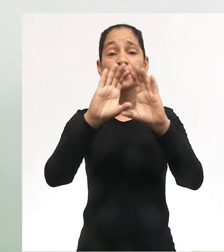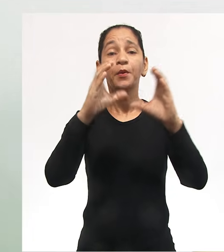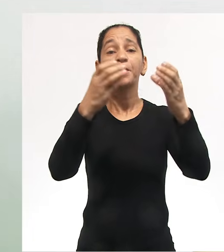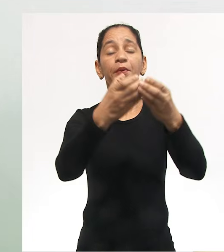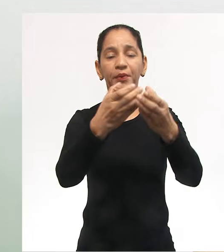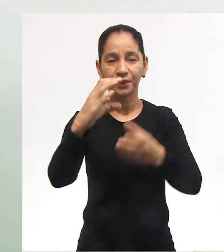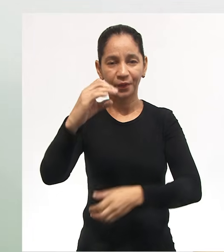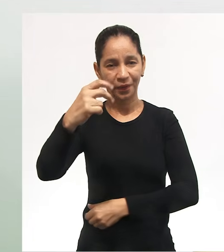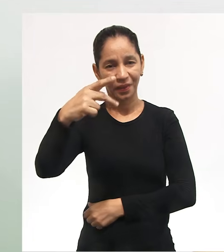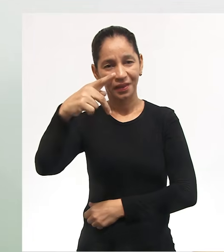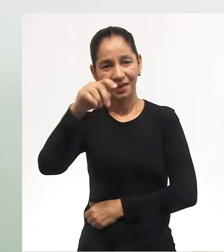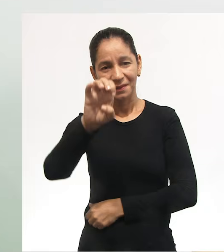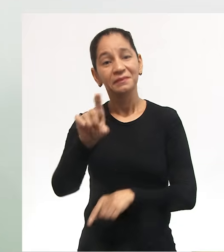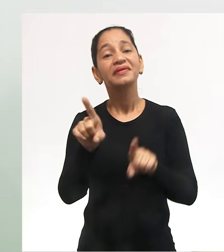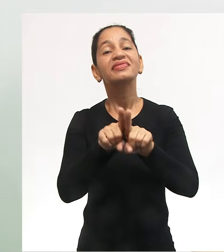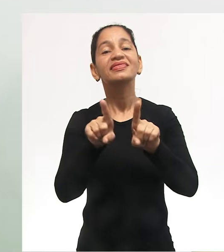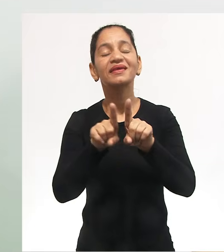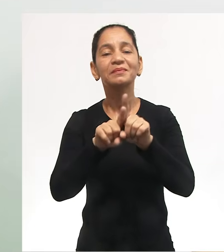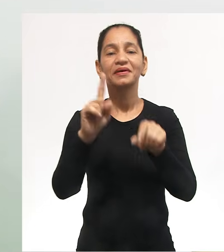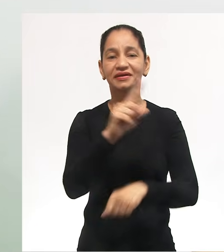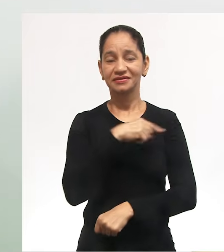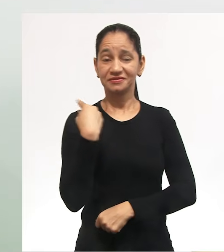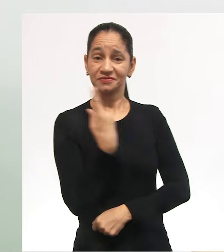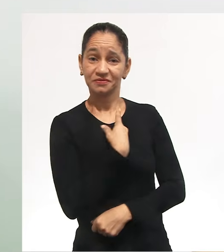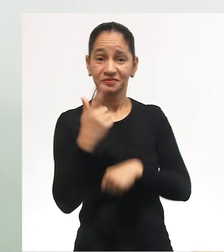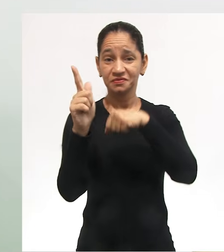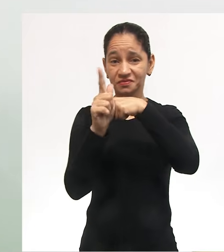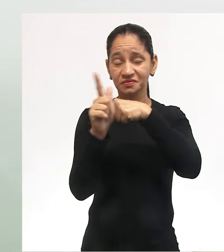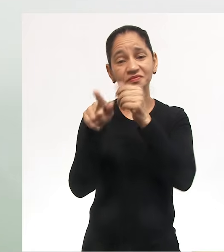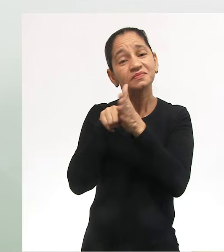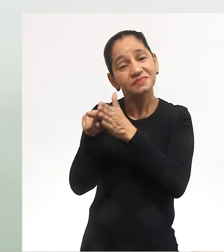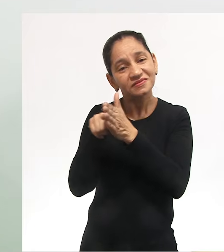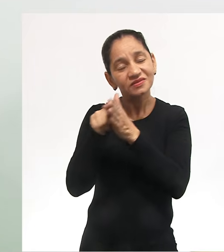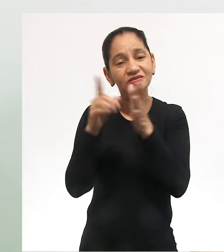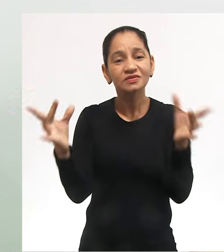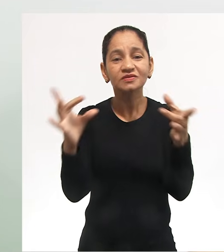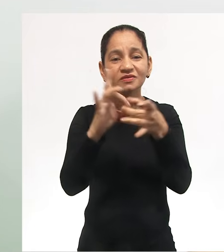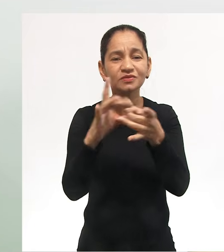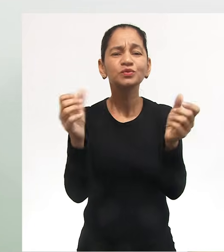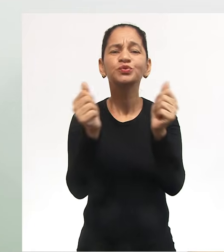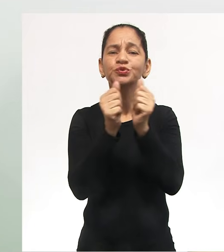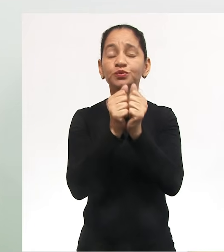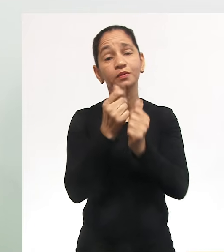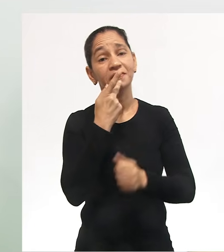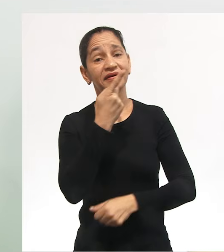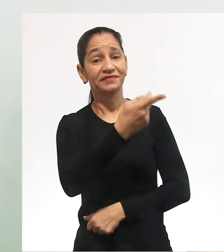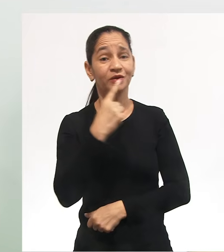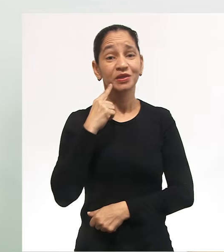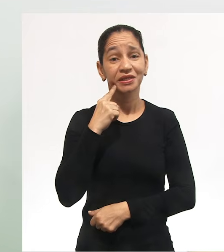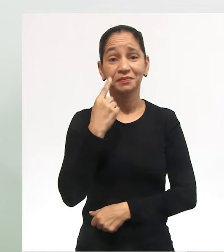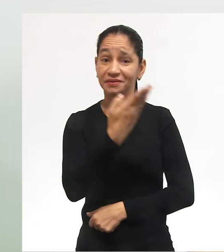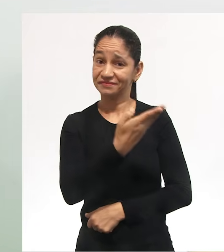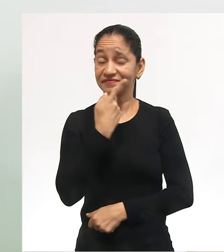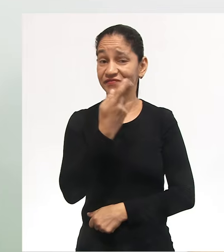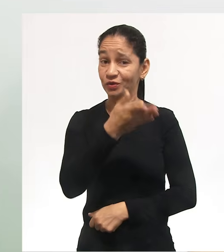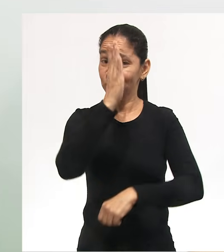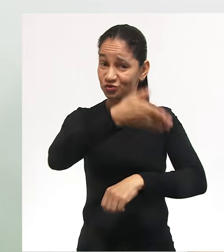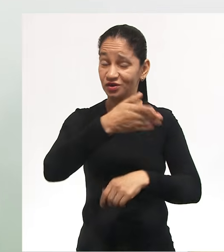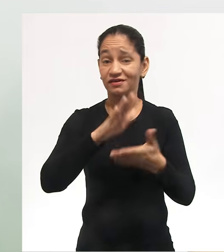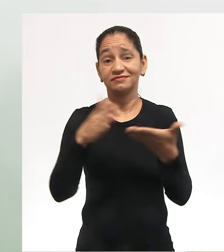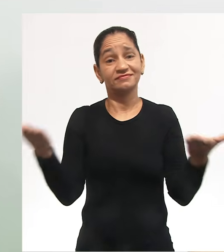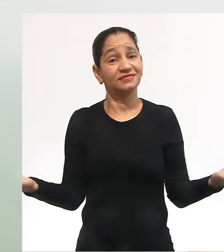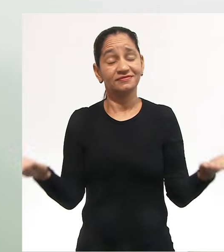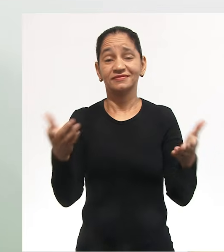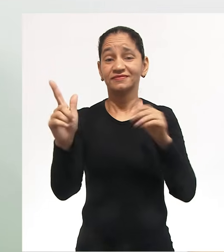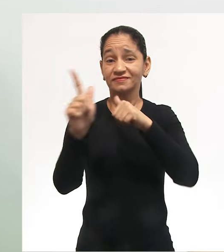do Congresso quanto do GEPED, do grupo de pesquisa. Como a professora Anabela falou, essa é uma temporada